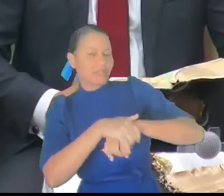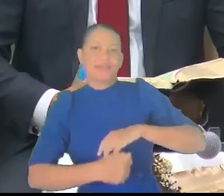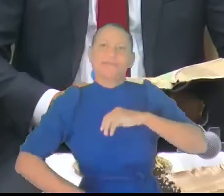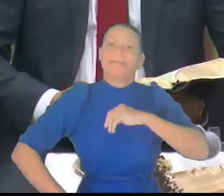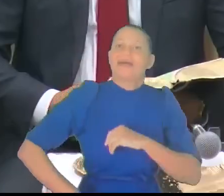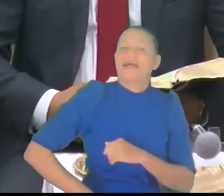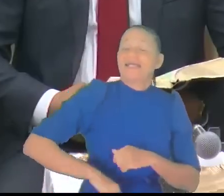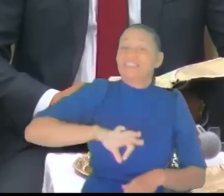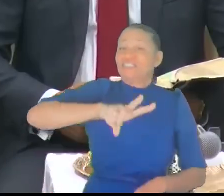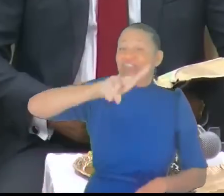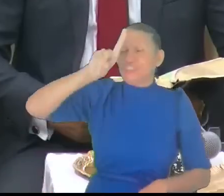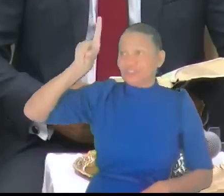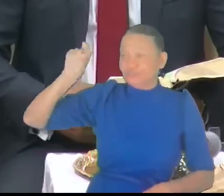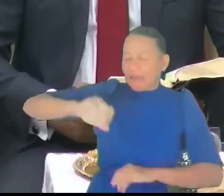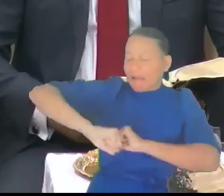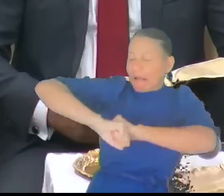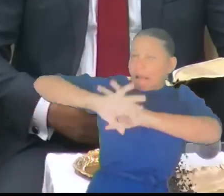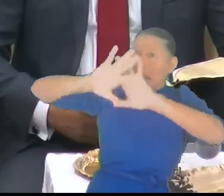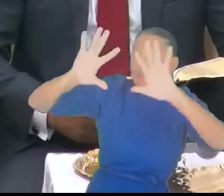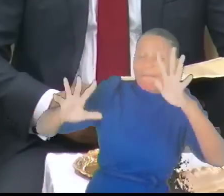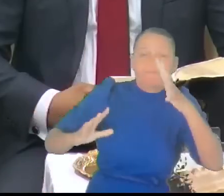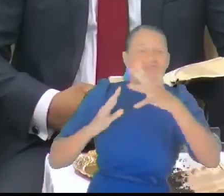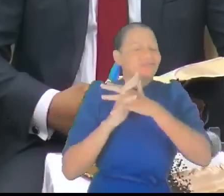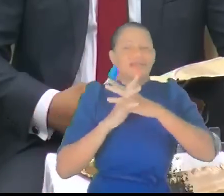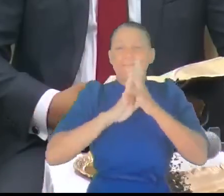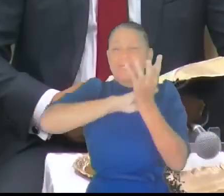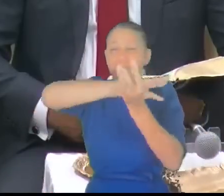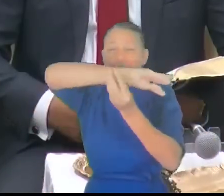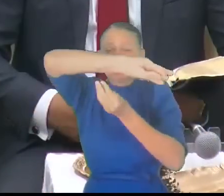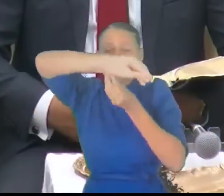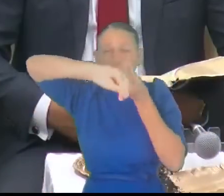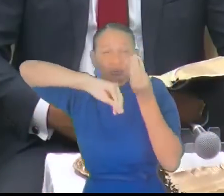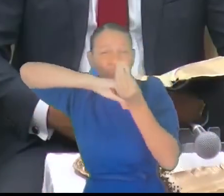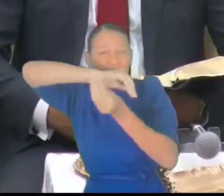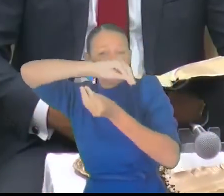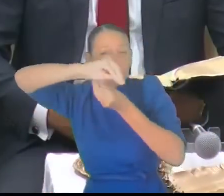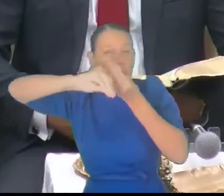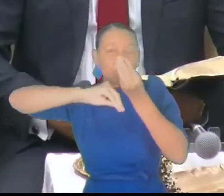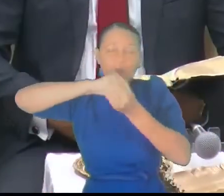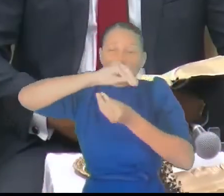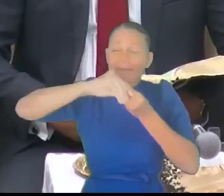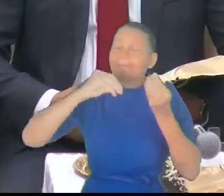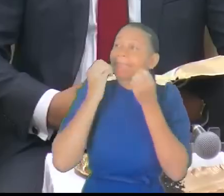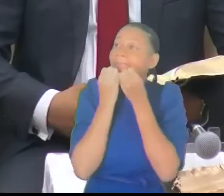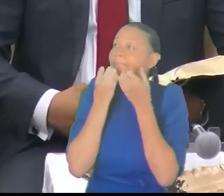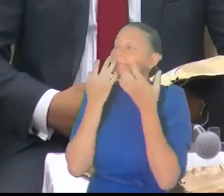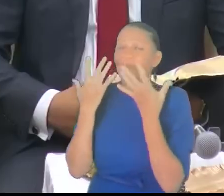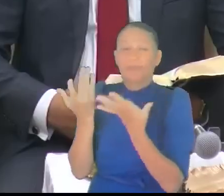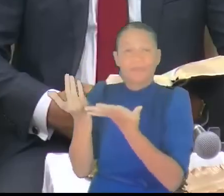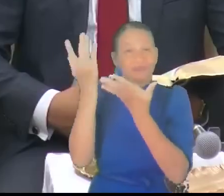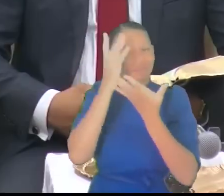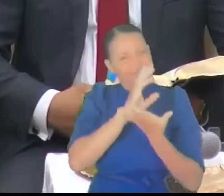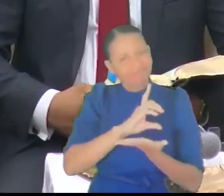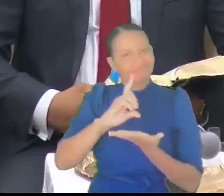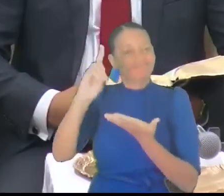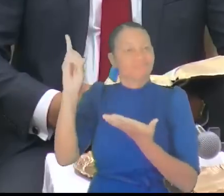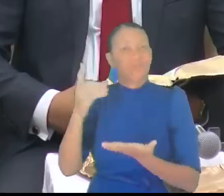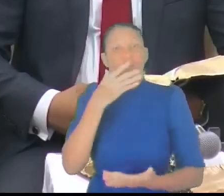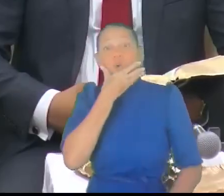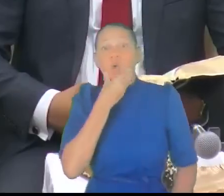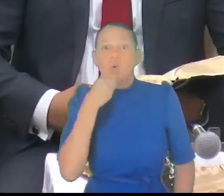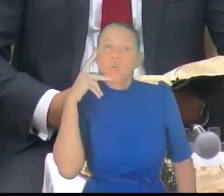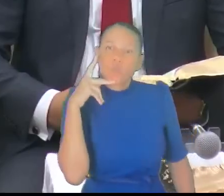dia pleno. É uma mescla, é uma mistura. Bendito seja Deus. E o